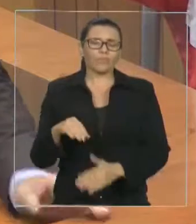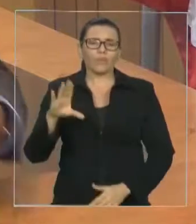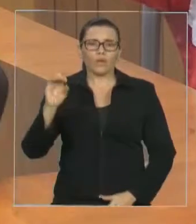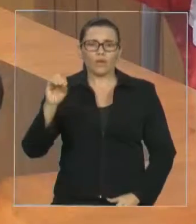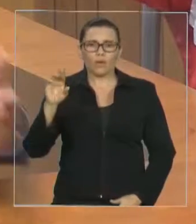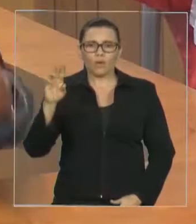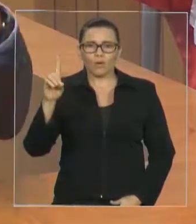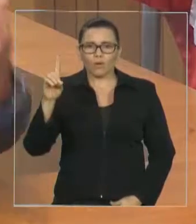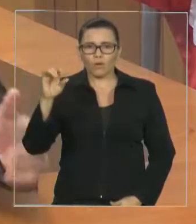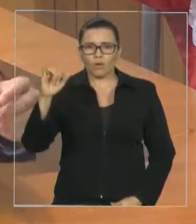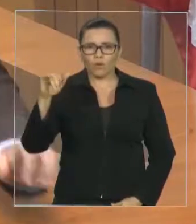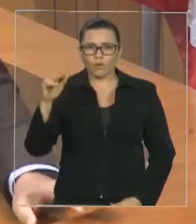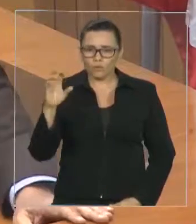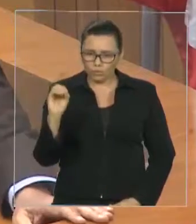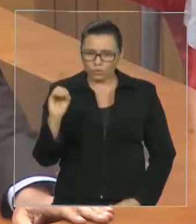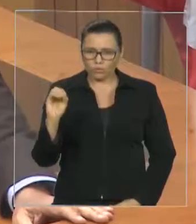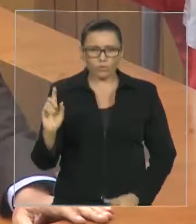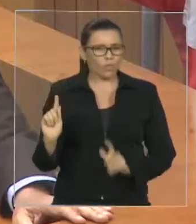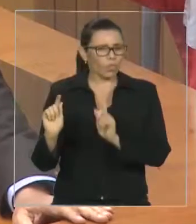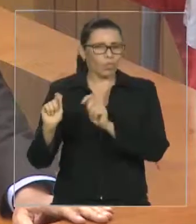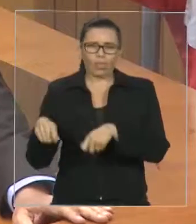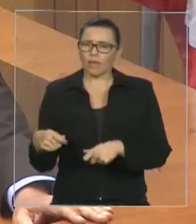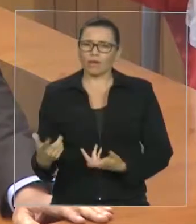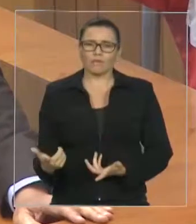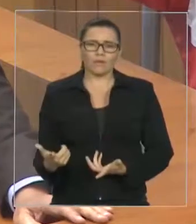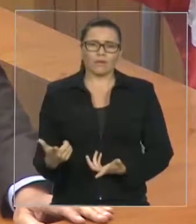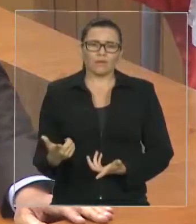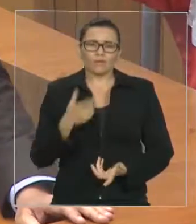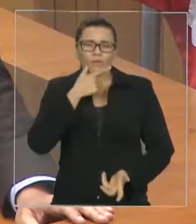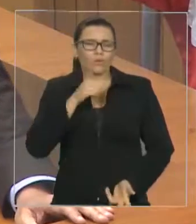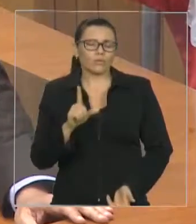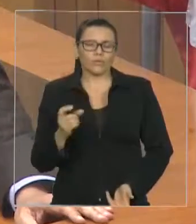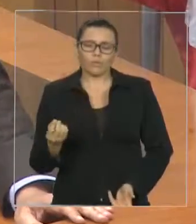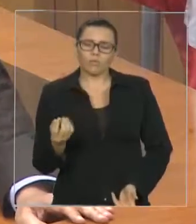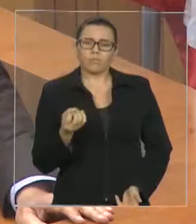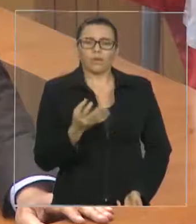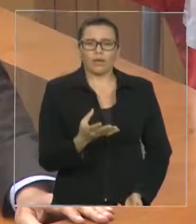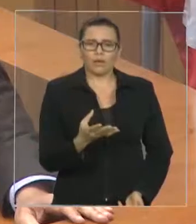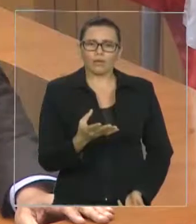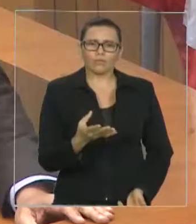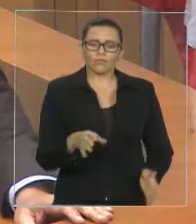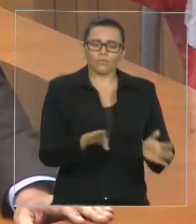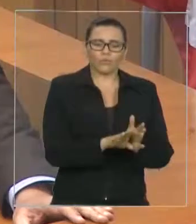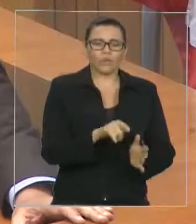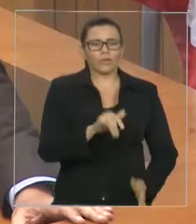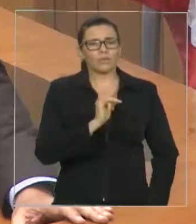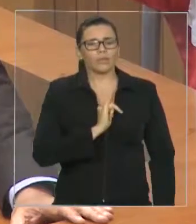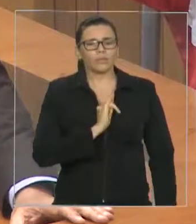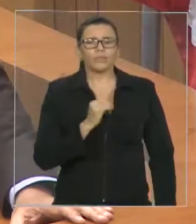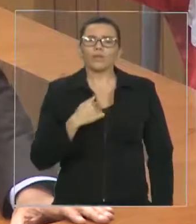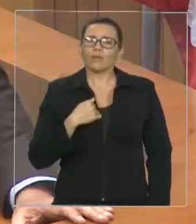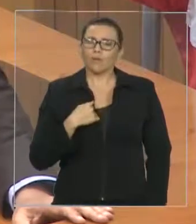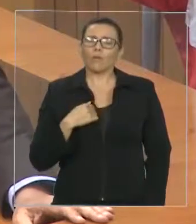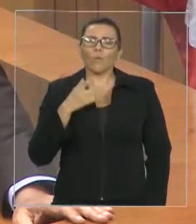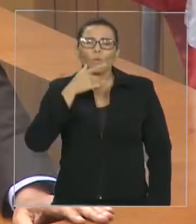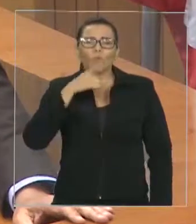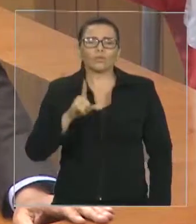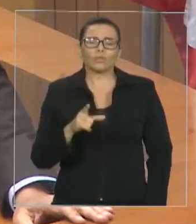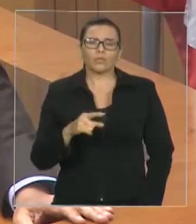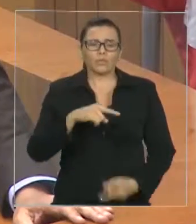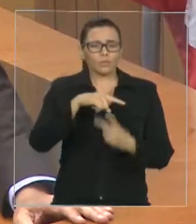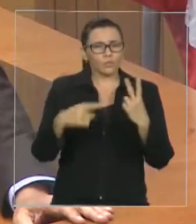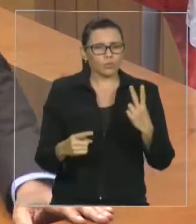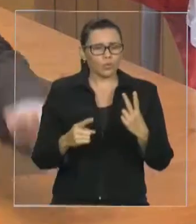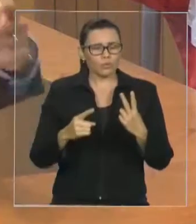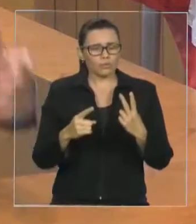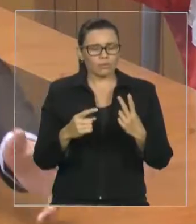ônibus. Eu doei 3 ônibus para que a torcida fosse dois ônibus e uma van,